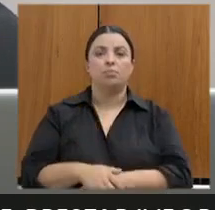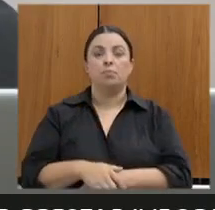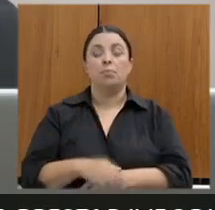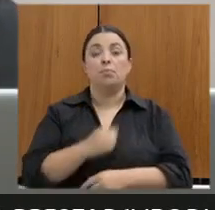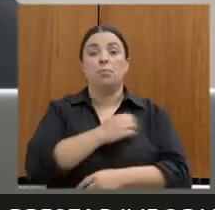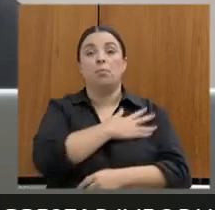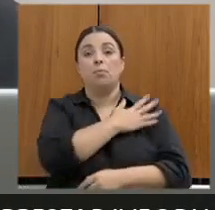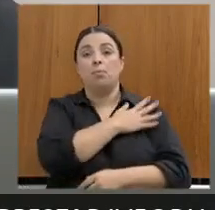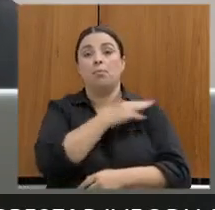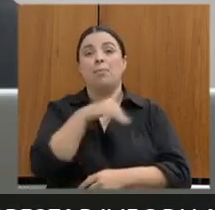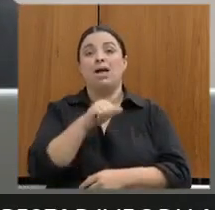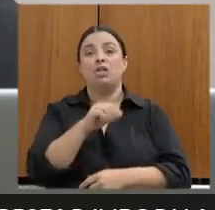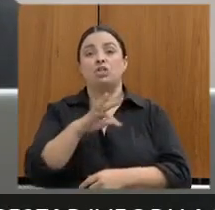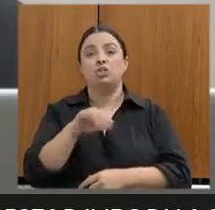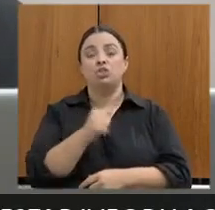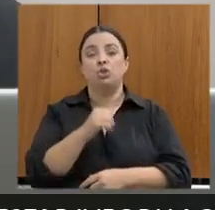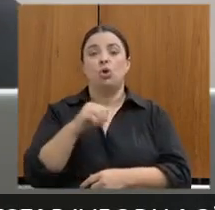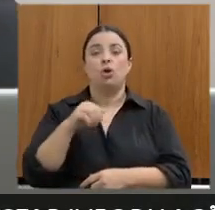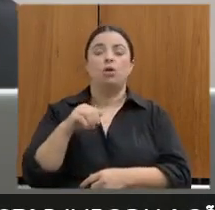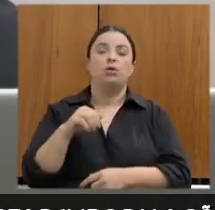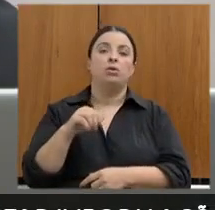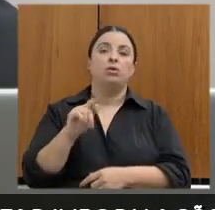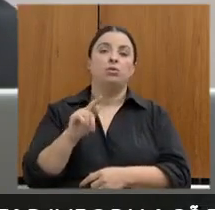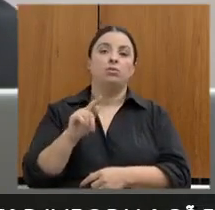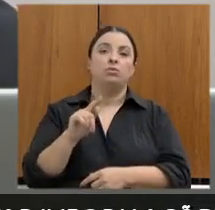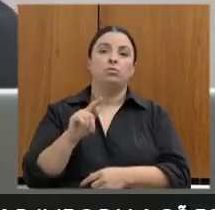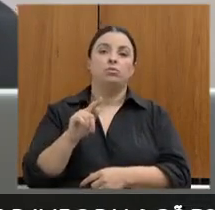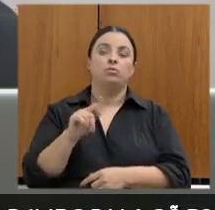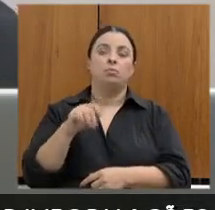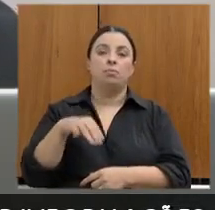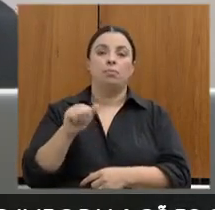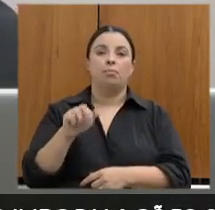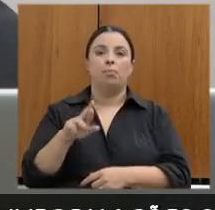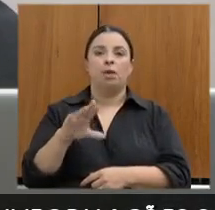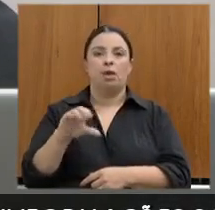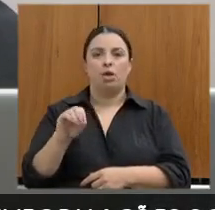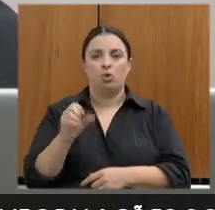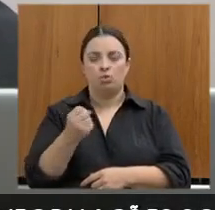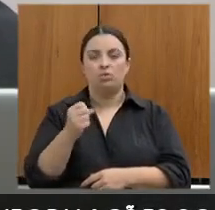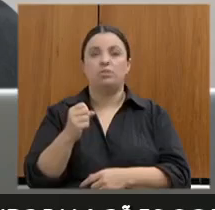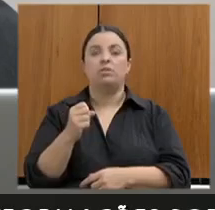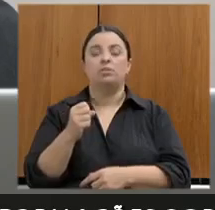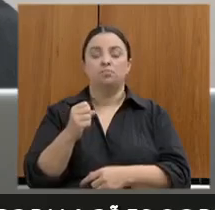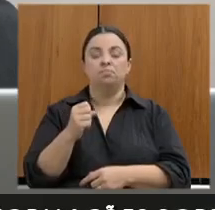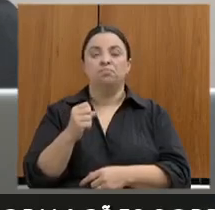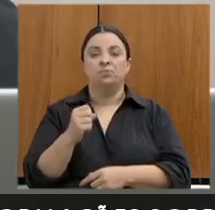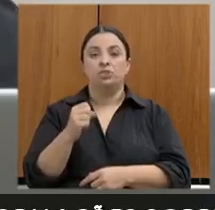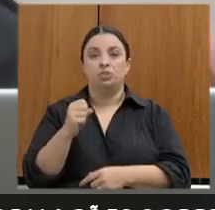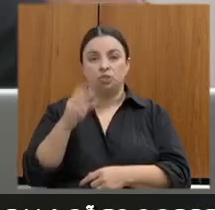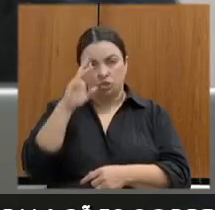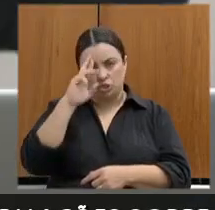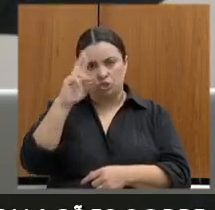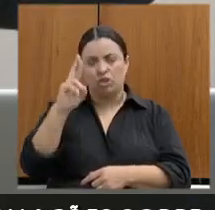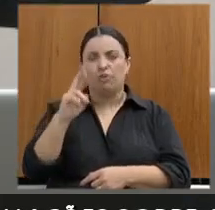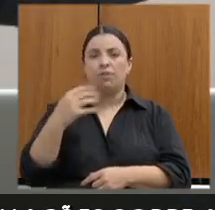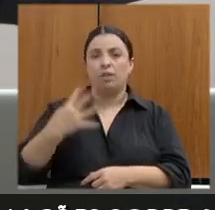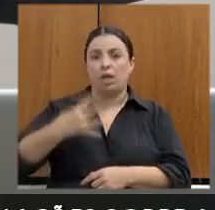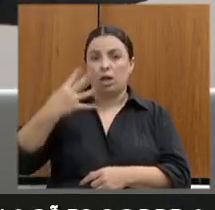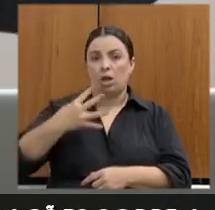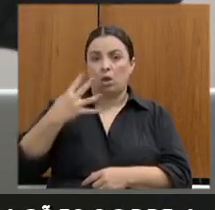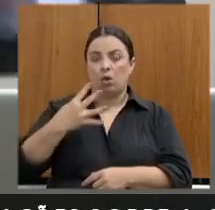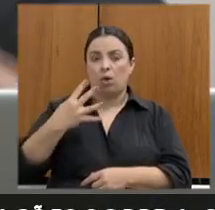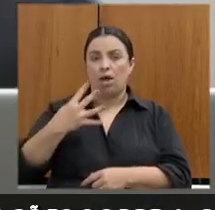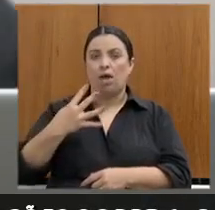chefe da primeira seção do estado-maior Ó e do Major Marcus Vinicius de Santana Maia chefe da quarta sessão